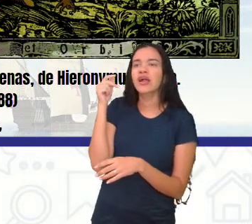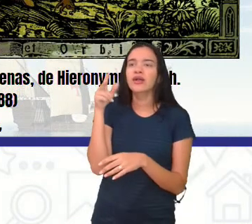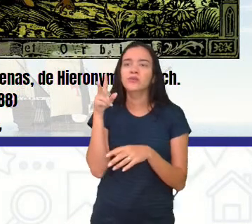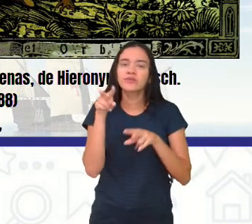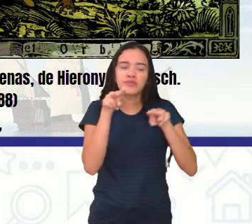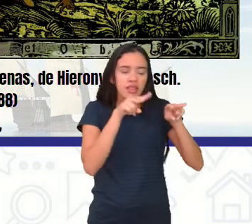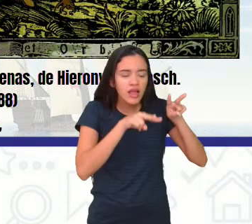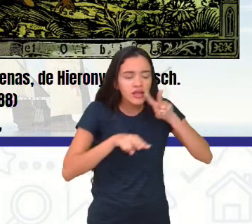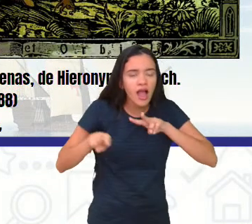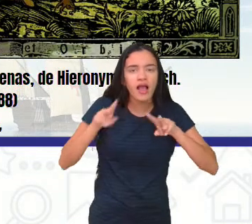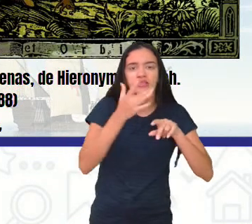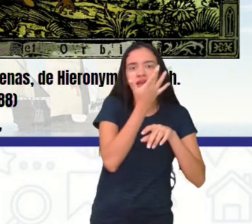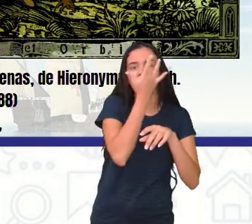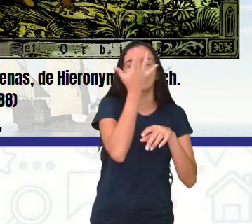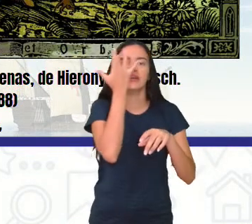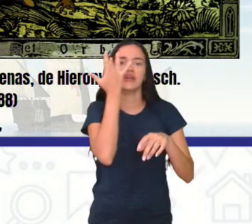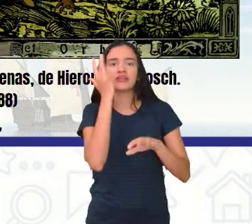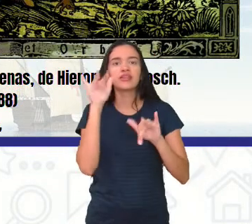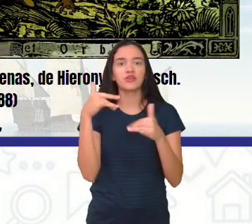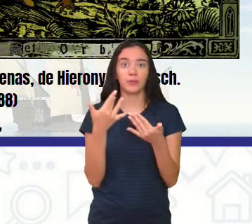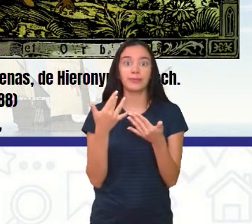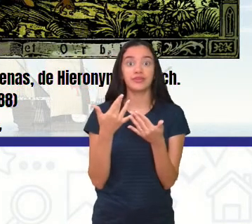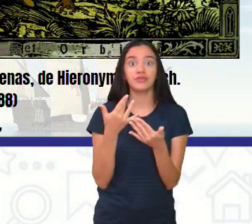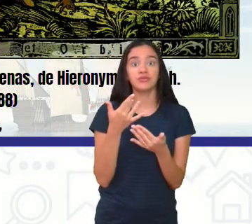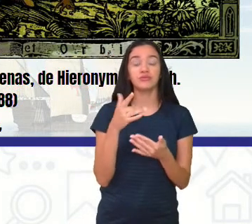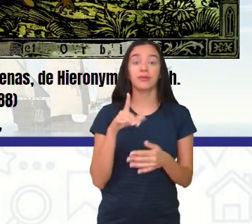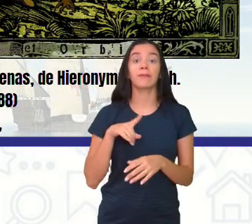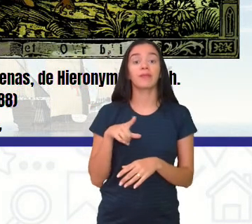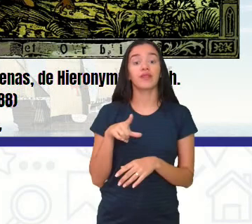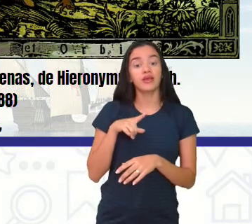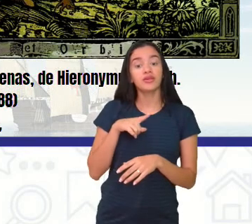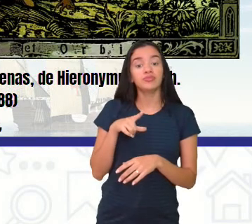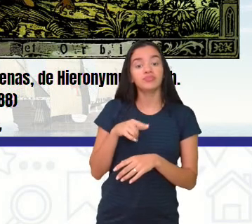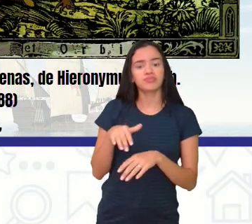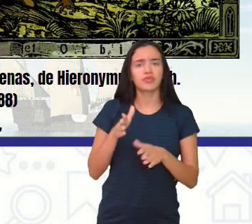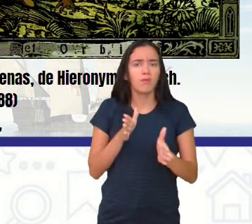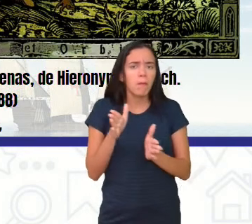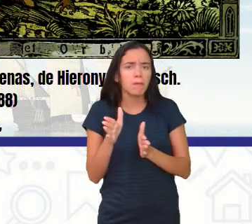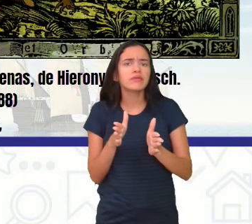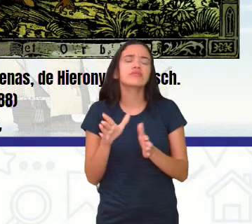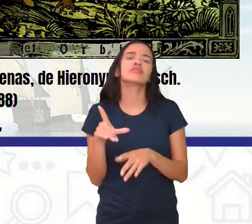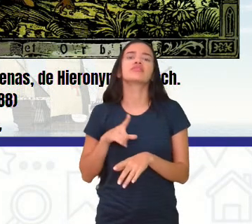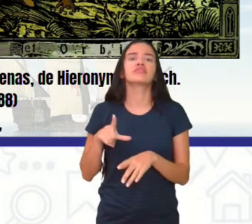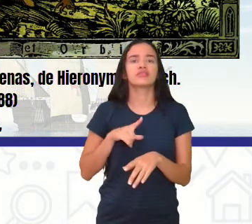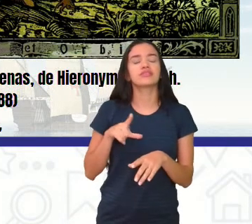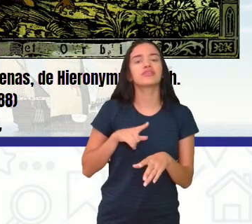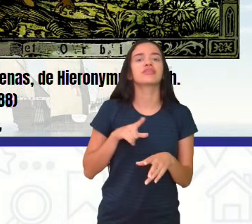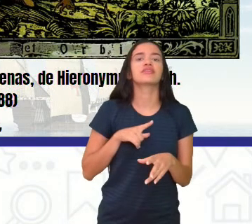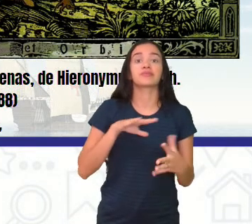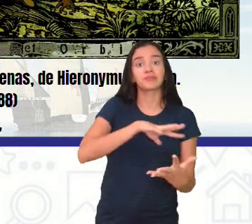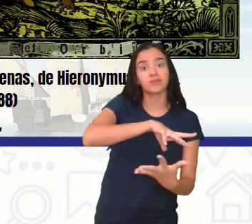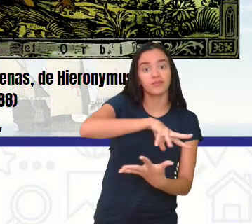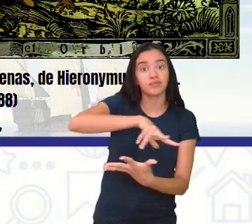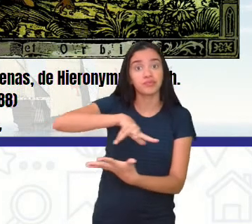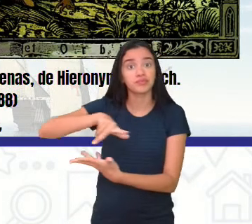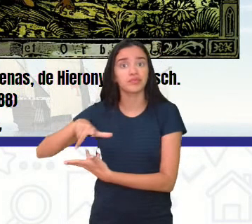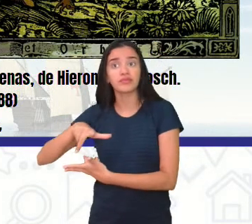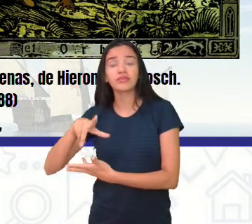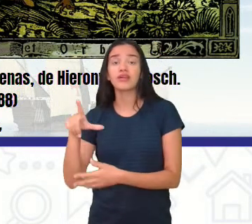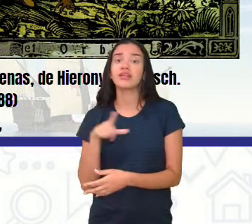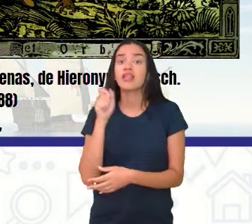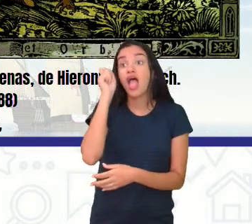visão das pessoas, né? A visão que as pessoas naqueles períodos tinham da Terra, né? Tinha